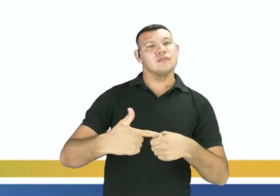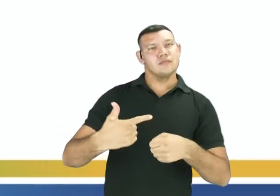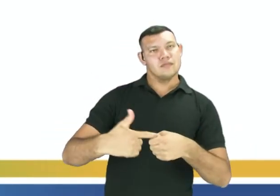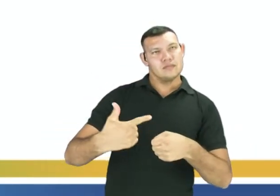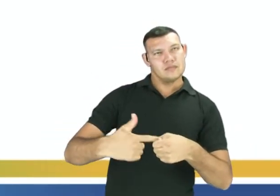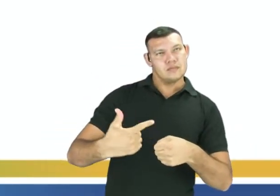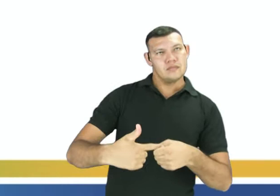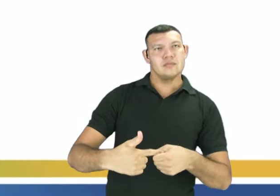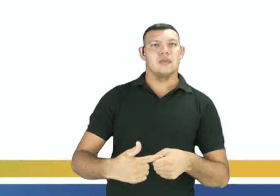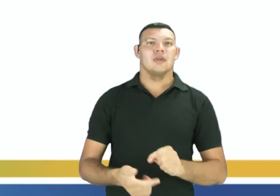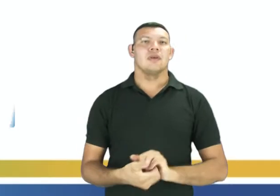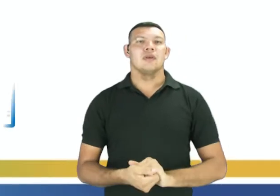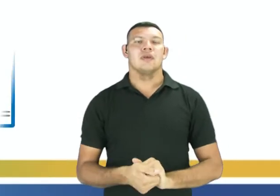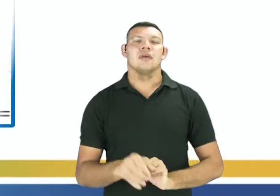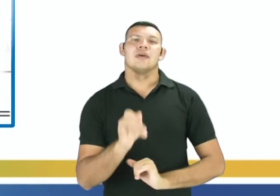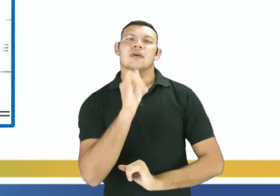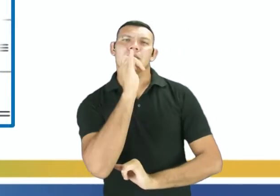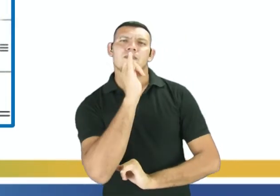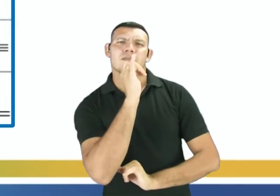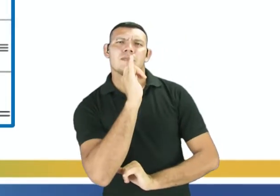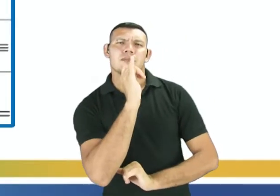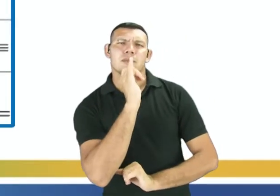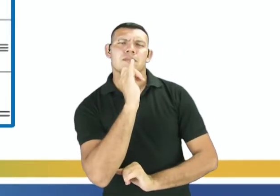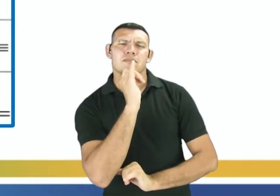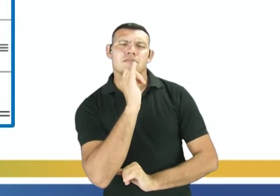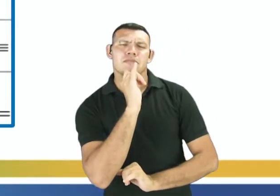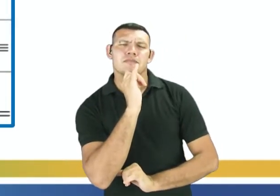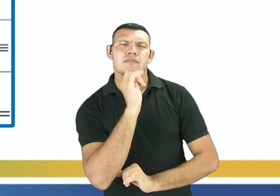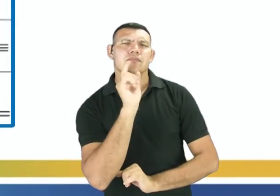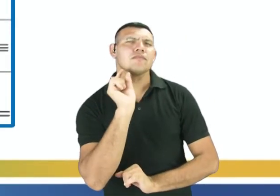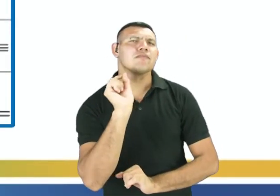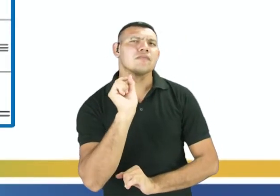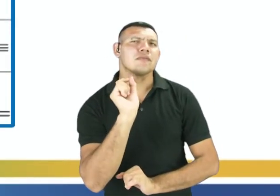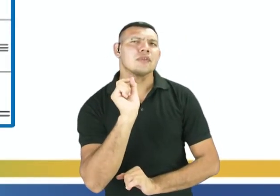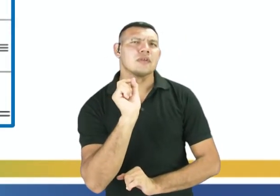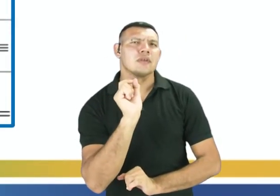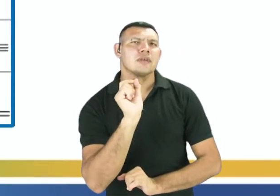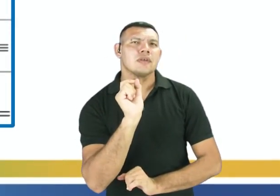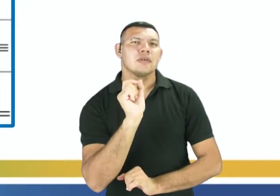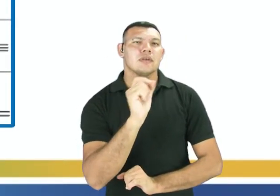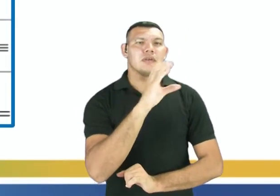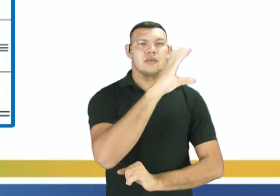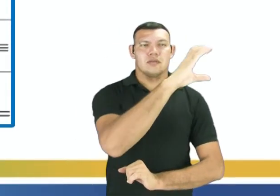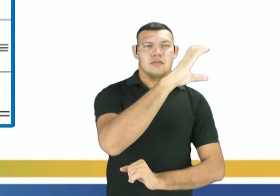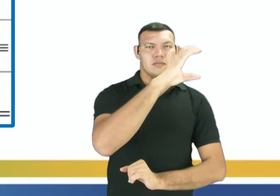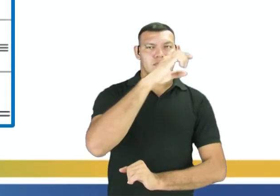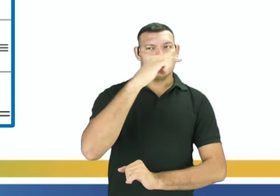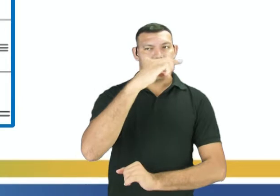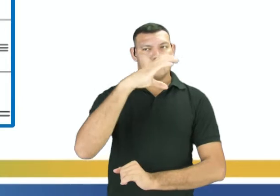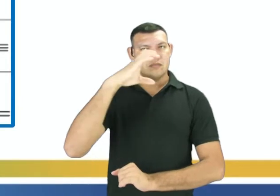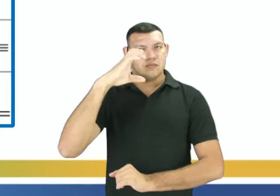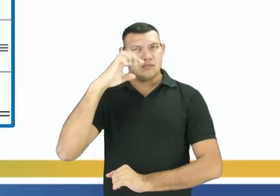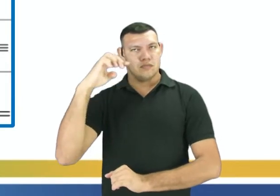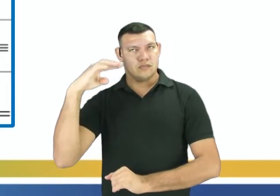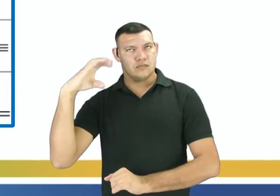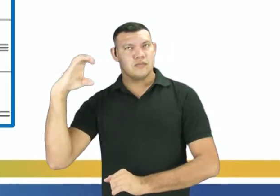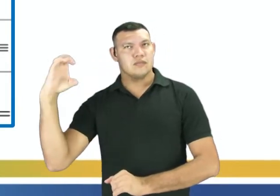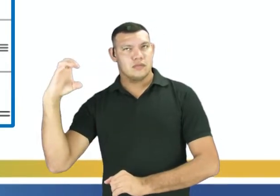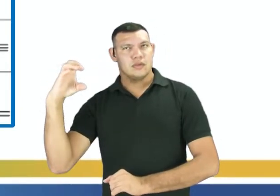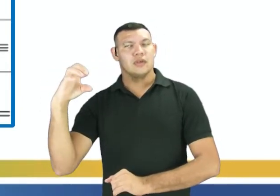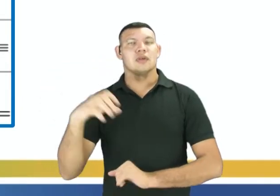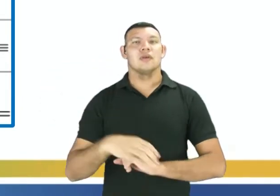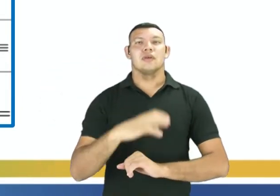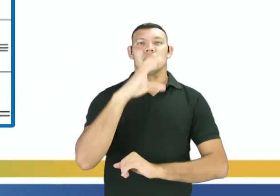combustíveis. Você pode ter o exemplo aqui que geralmente eles fazem cadeias. Existem cadeias com carbono, onde o carbono faz